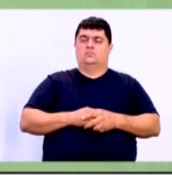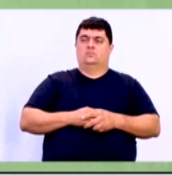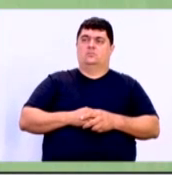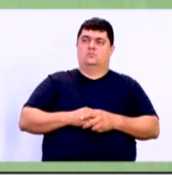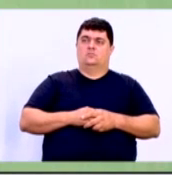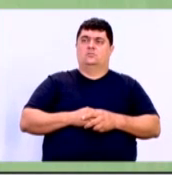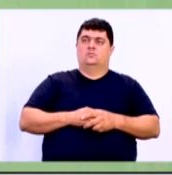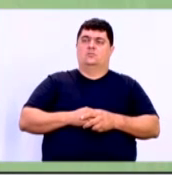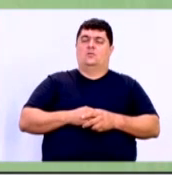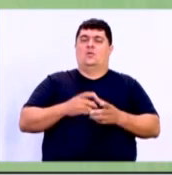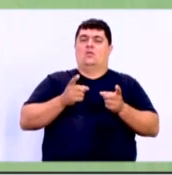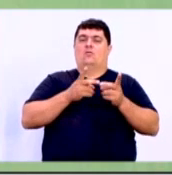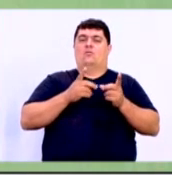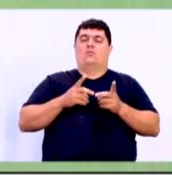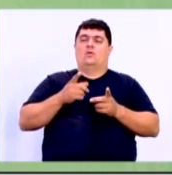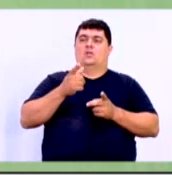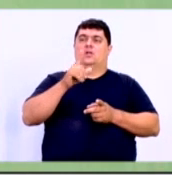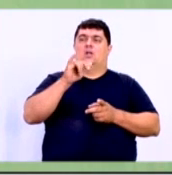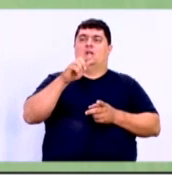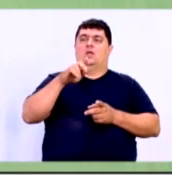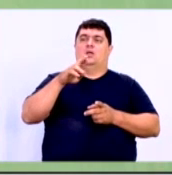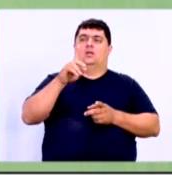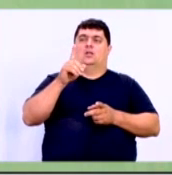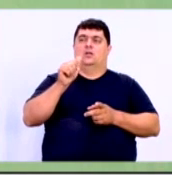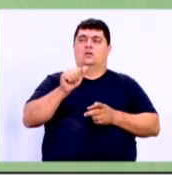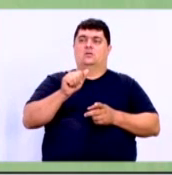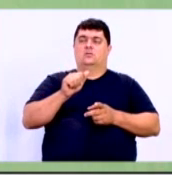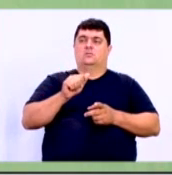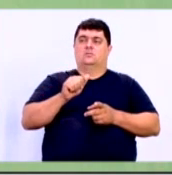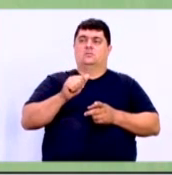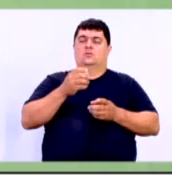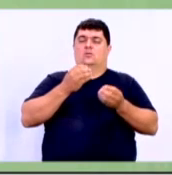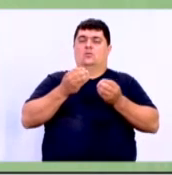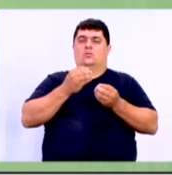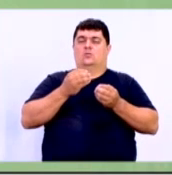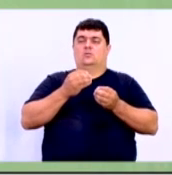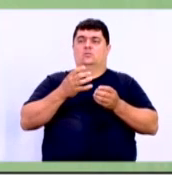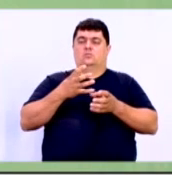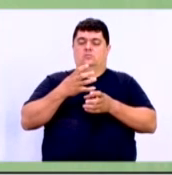Vendas líquidas, professor. A venda líquida, como que eu acho a venda líquida?